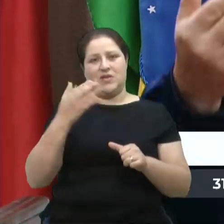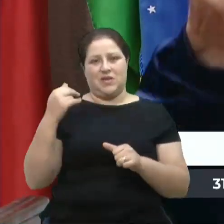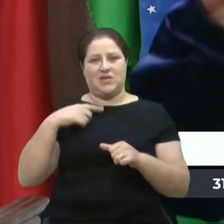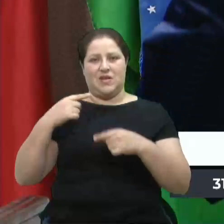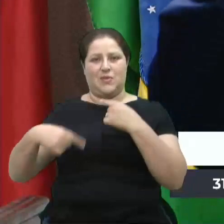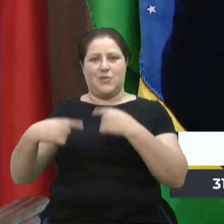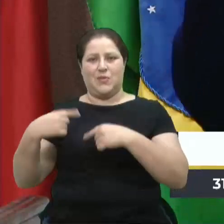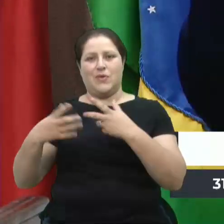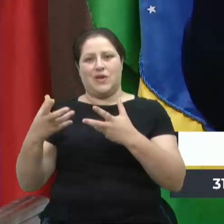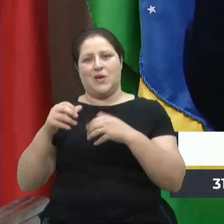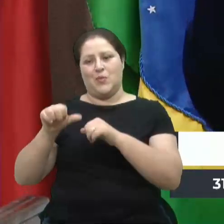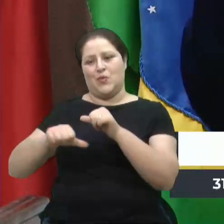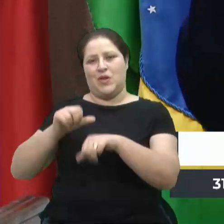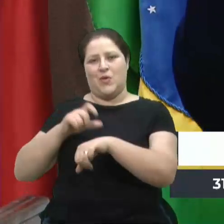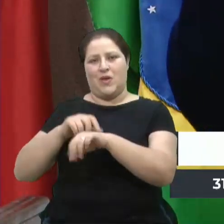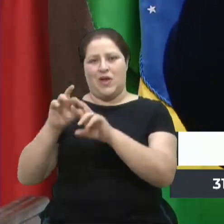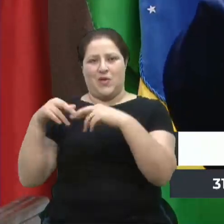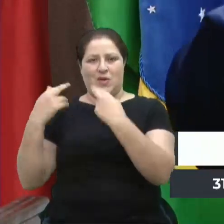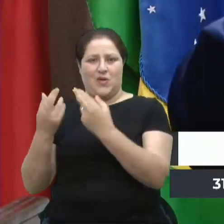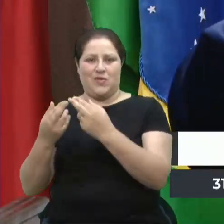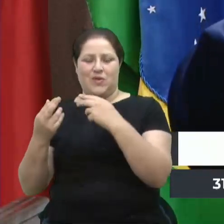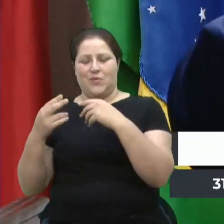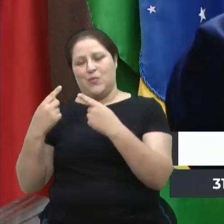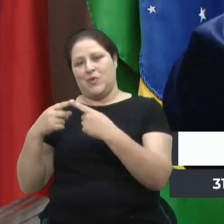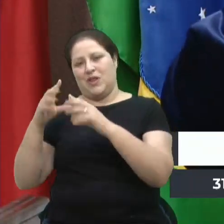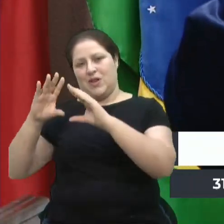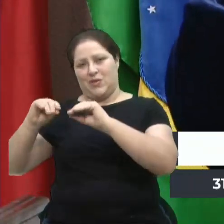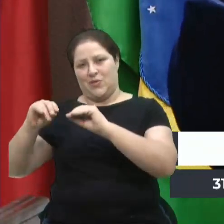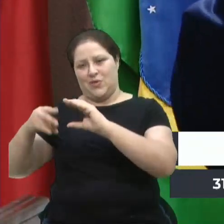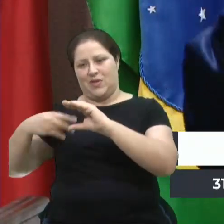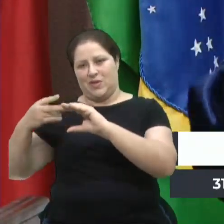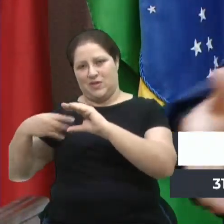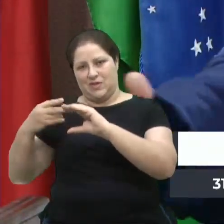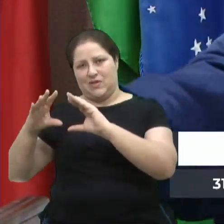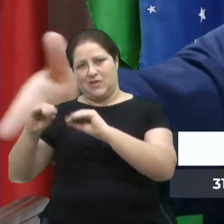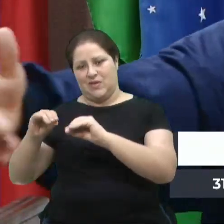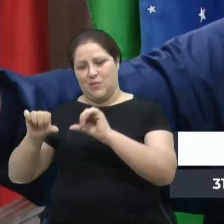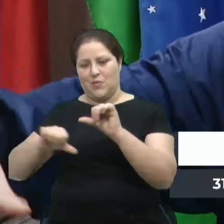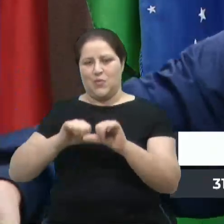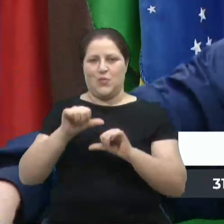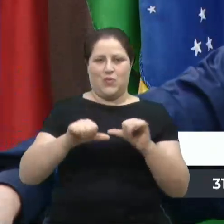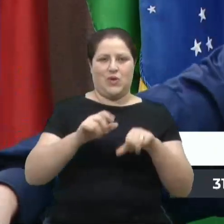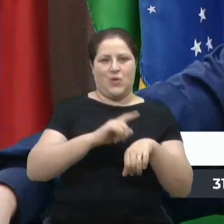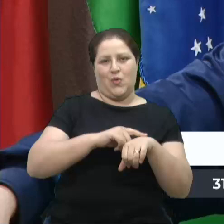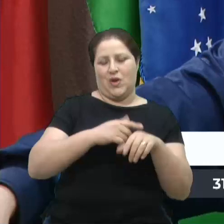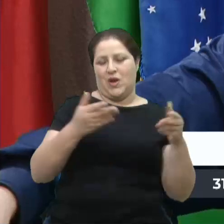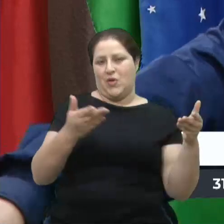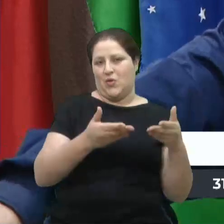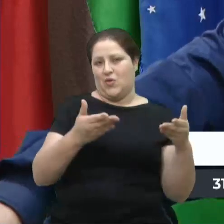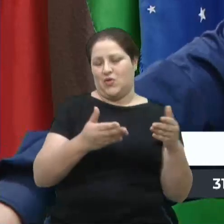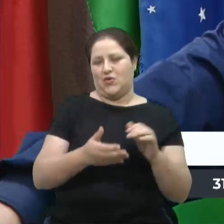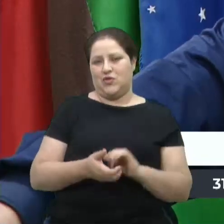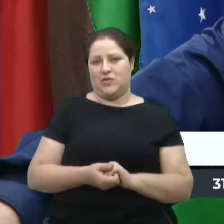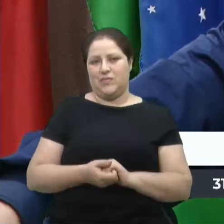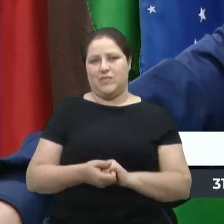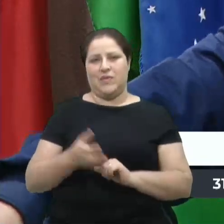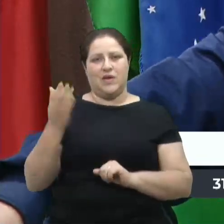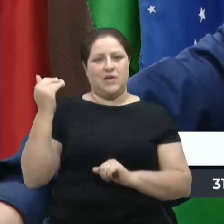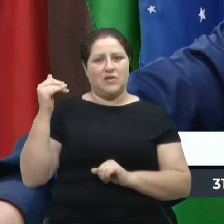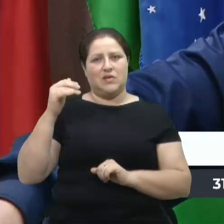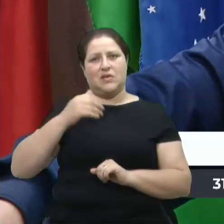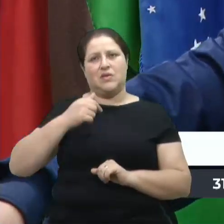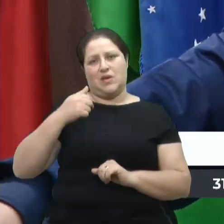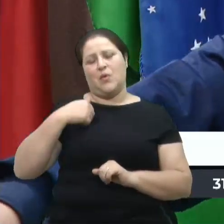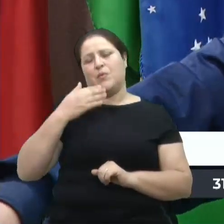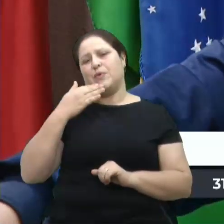debate de mudar o horário da sessão, que era de noite, né, passar para esse horário que nós temos hoje. E eu pedia